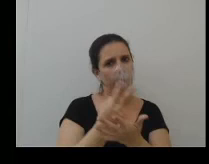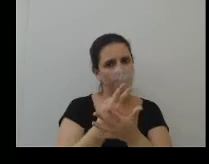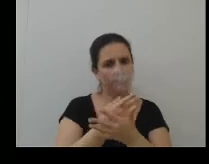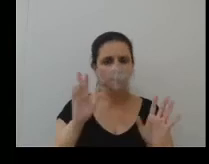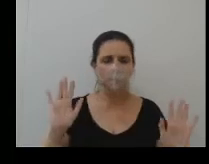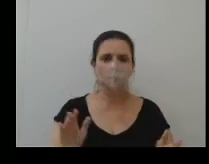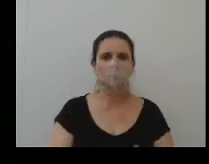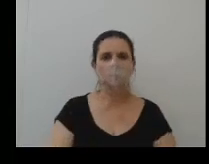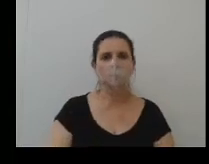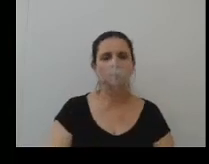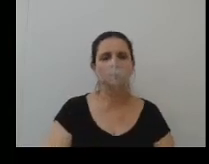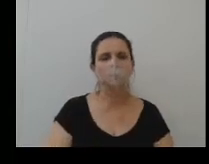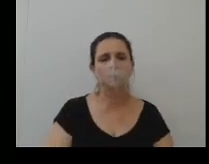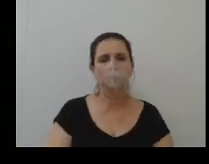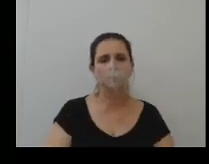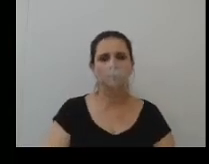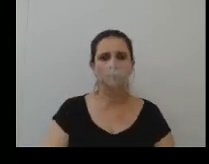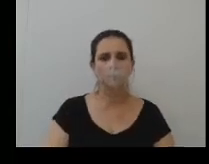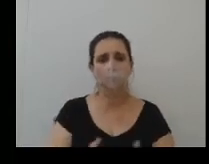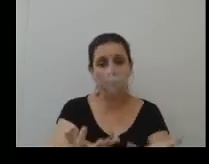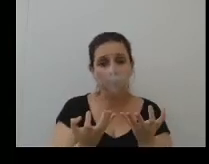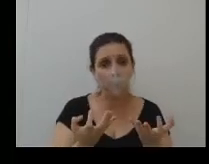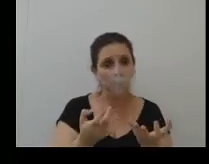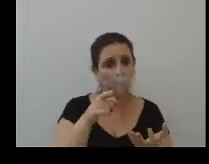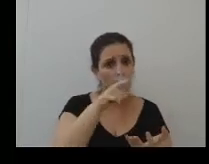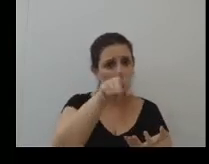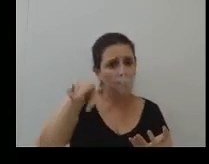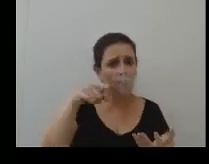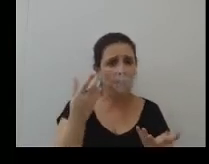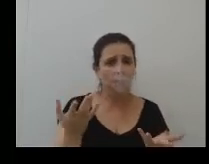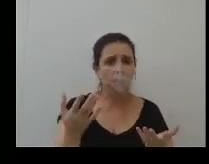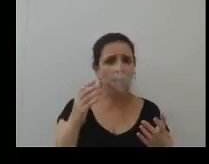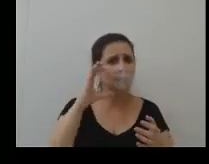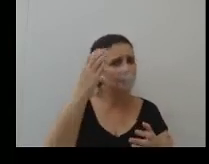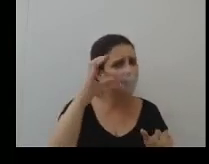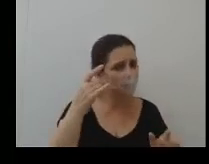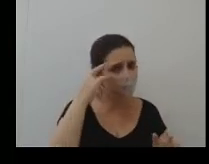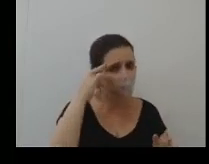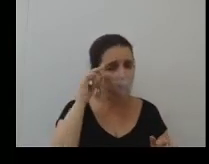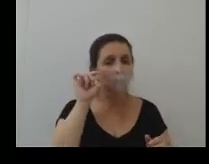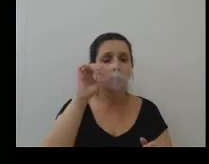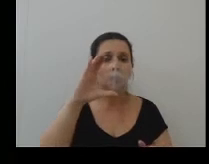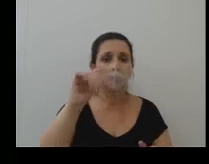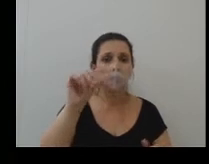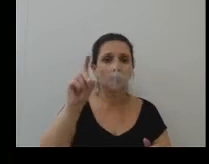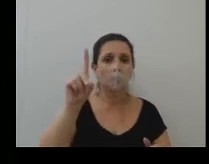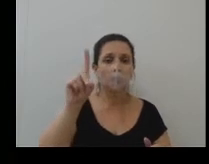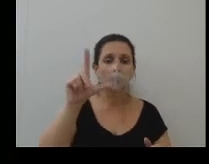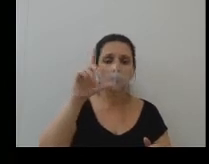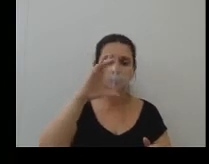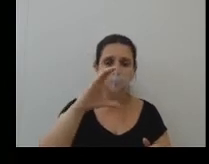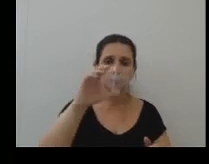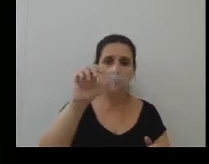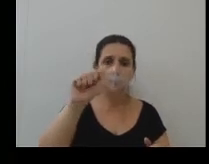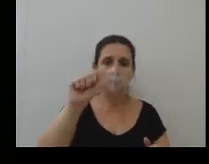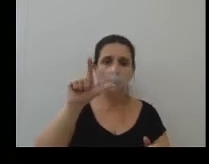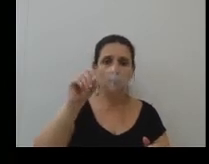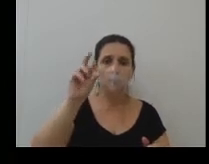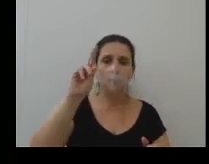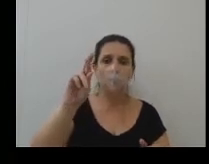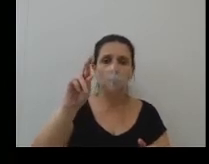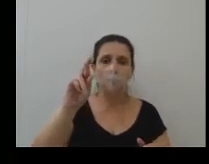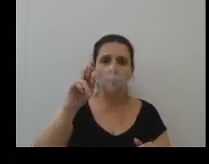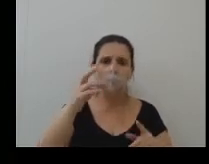nossos sentidos nos enganam. Então eu quero ir para o meio científico. O que é o calor para a física? Calor é energia